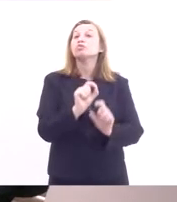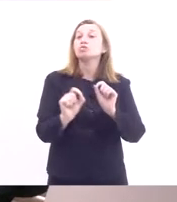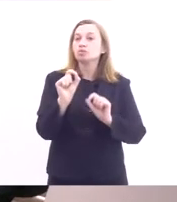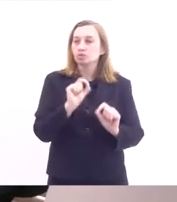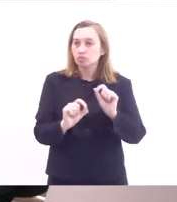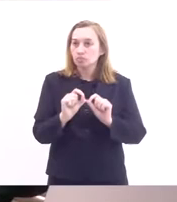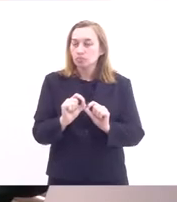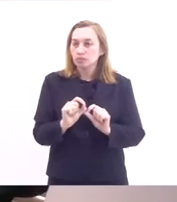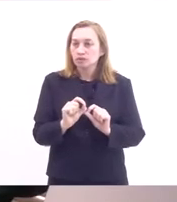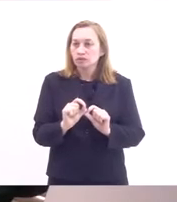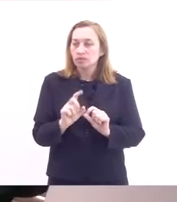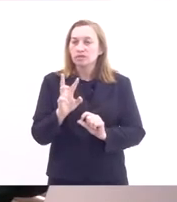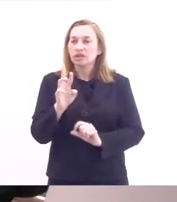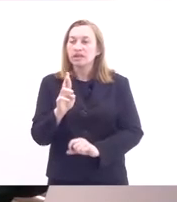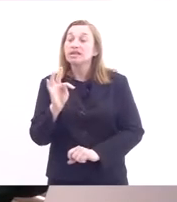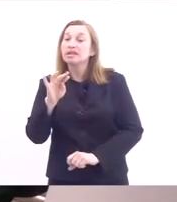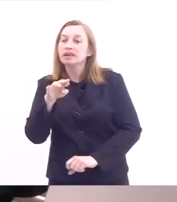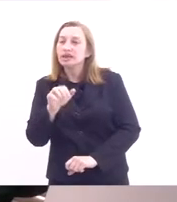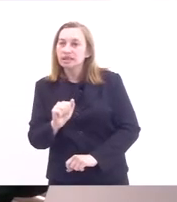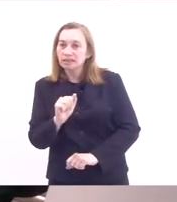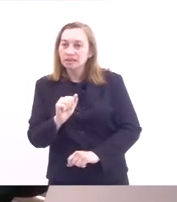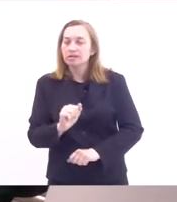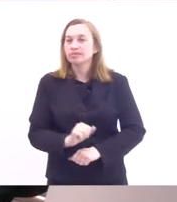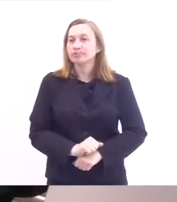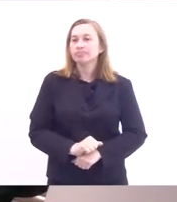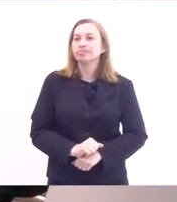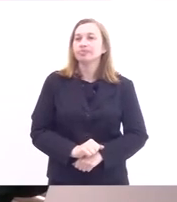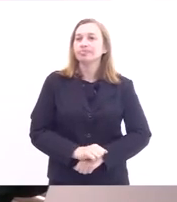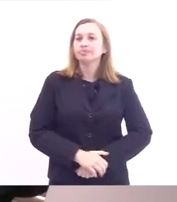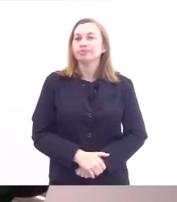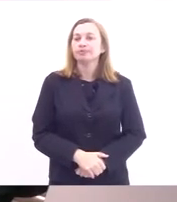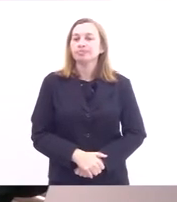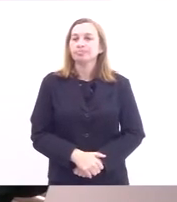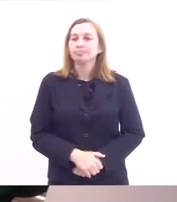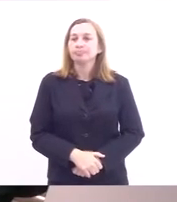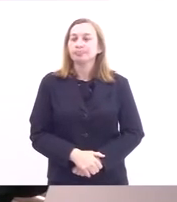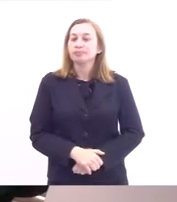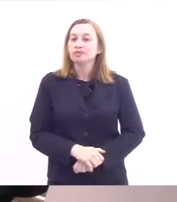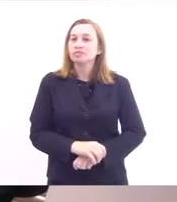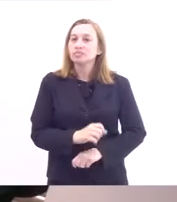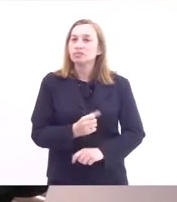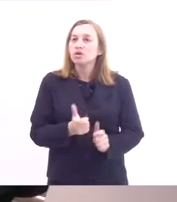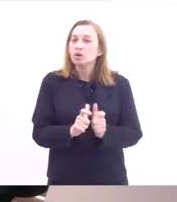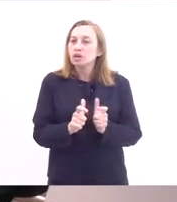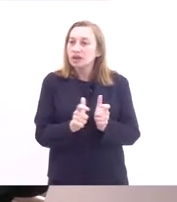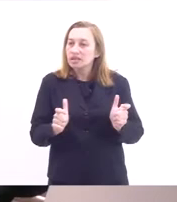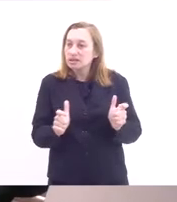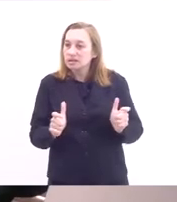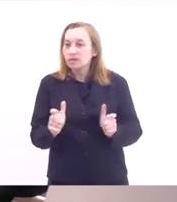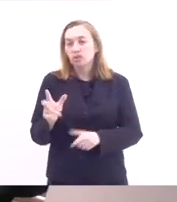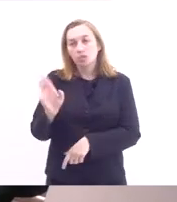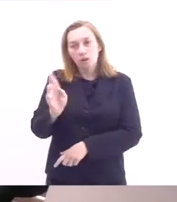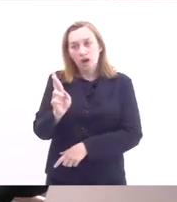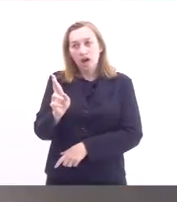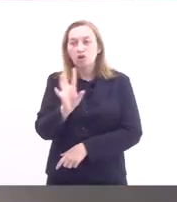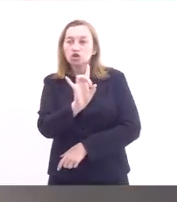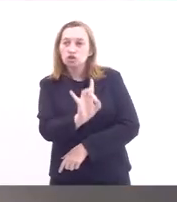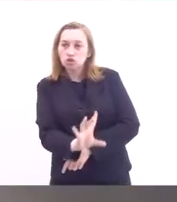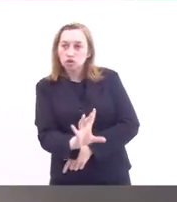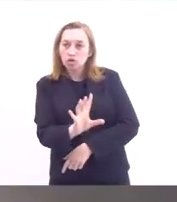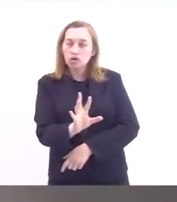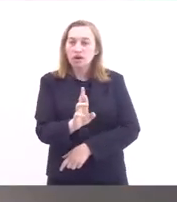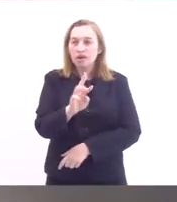nas receitas correntes que, de forma de crescimento real, só teve a